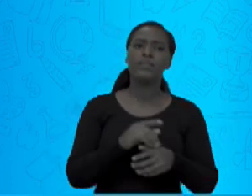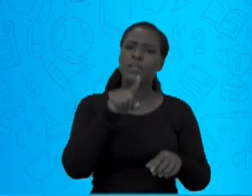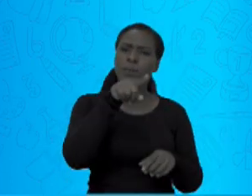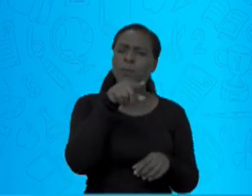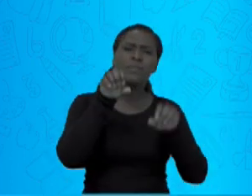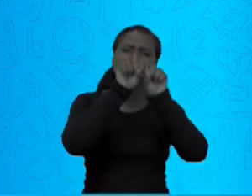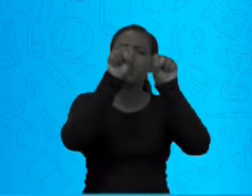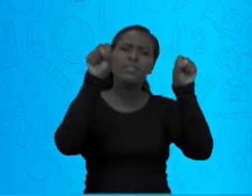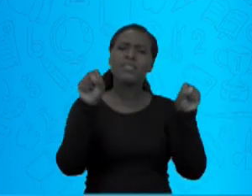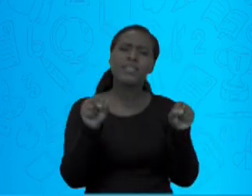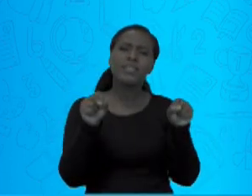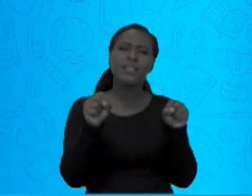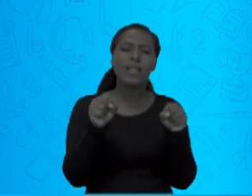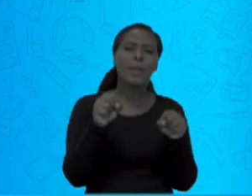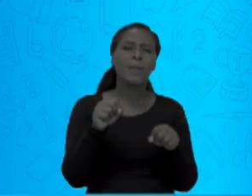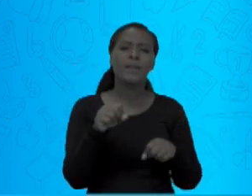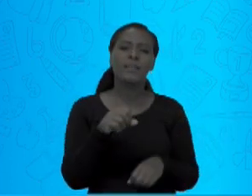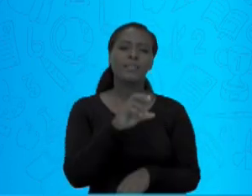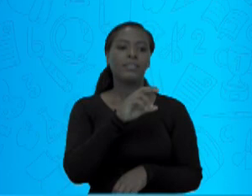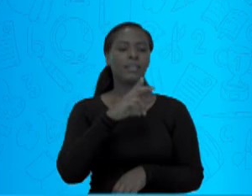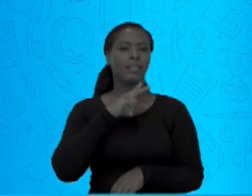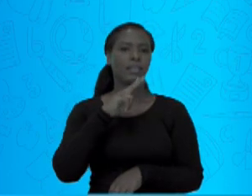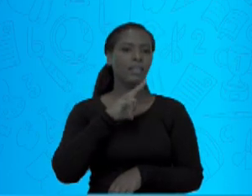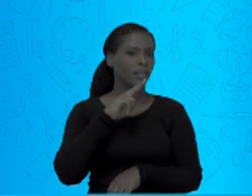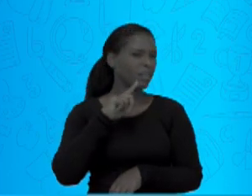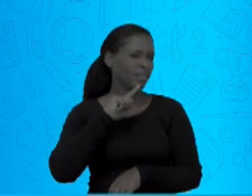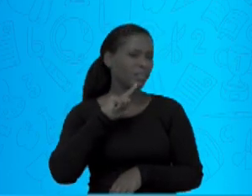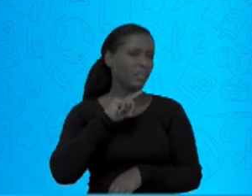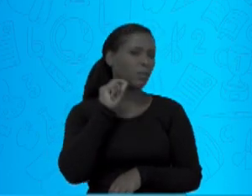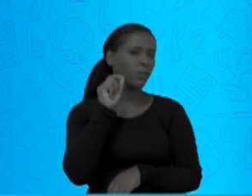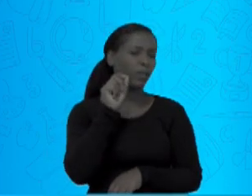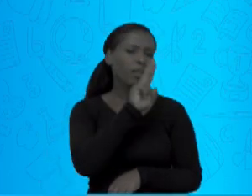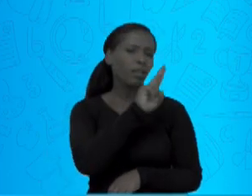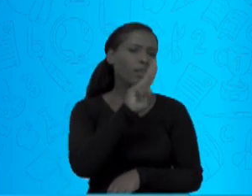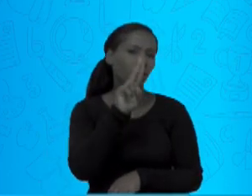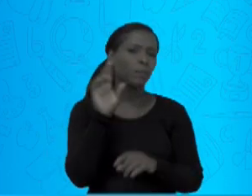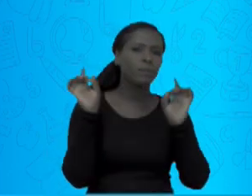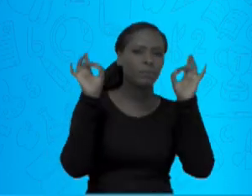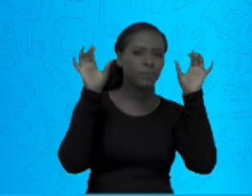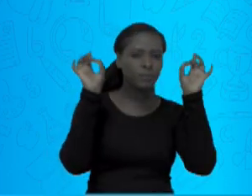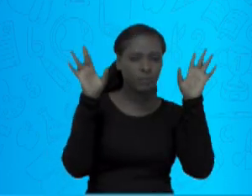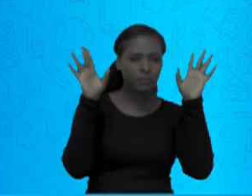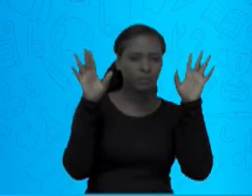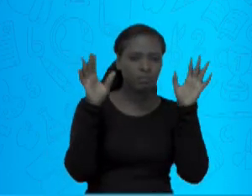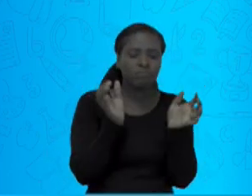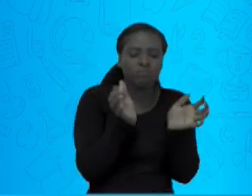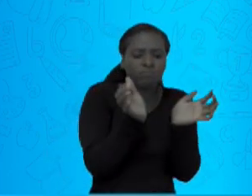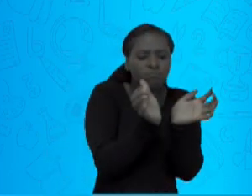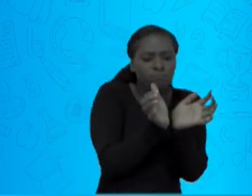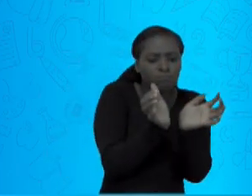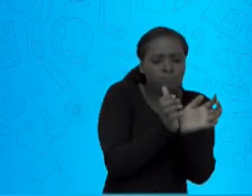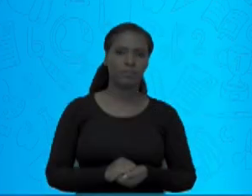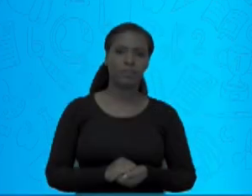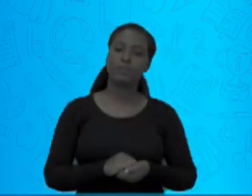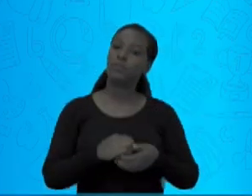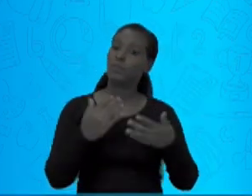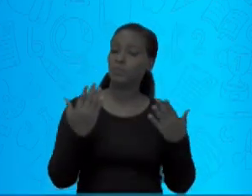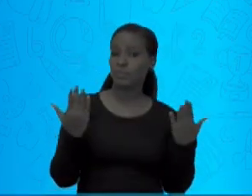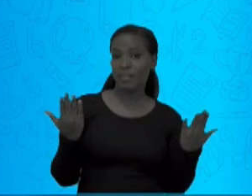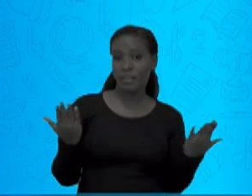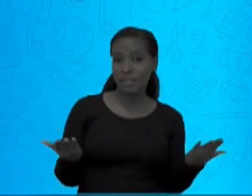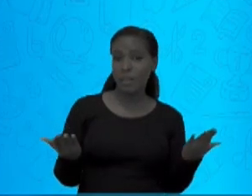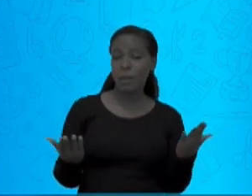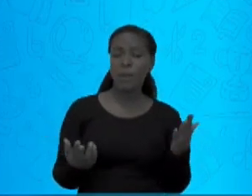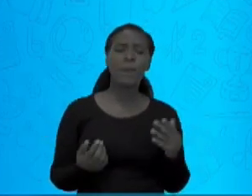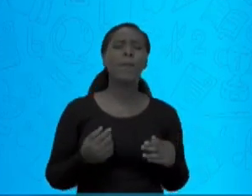nomes especiais. Agrupando 10 unidades, temos uma dezena. Então,